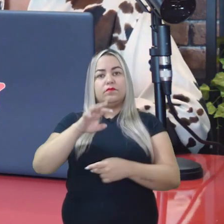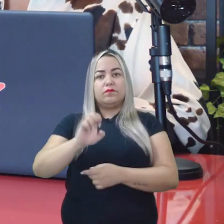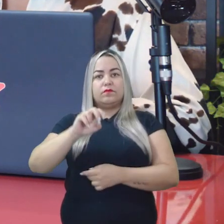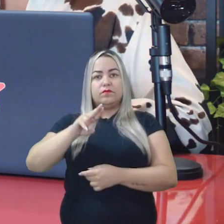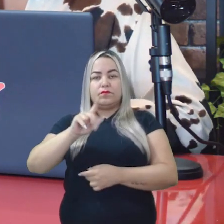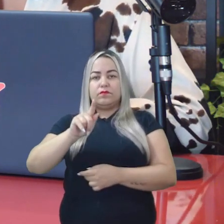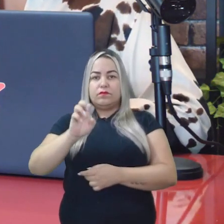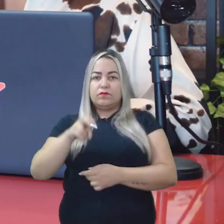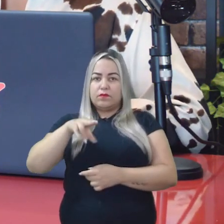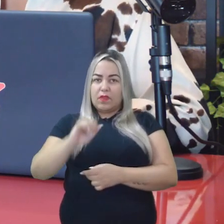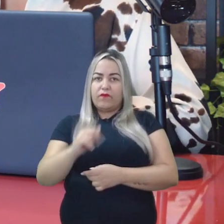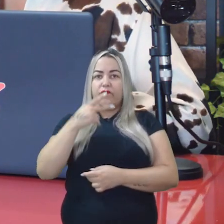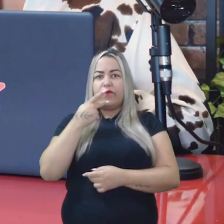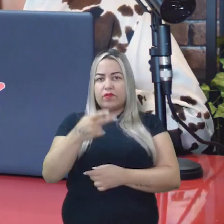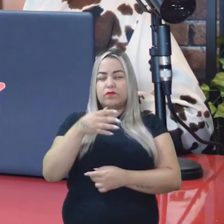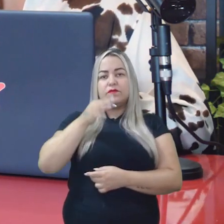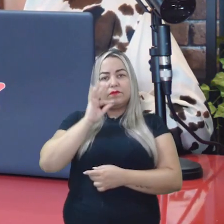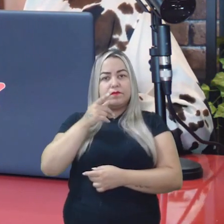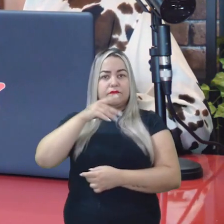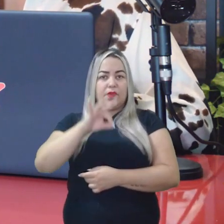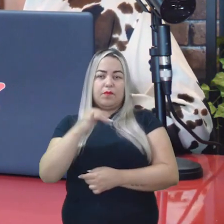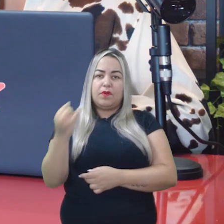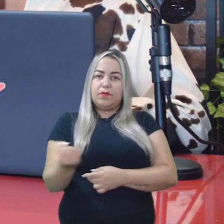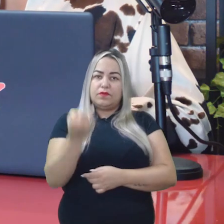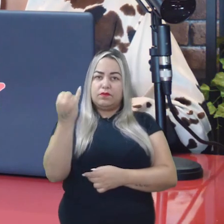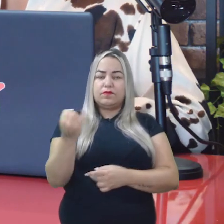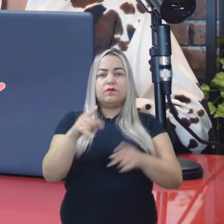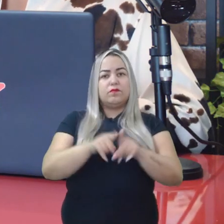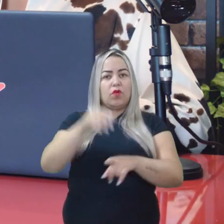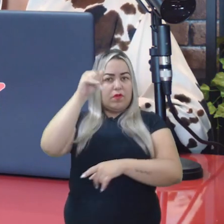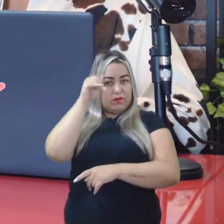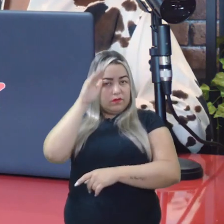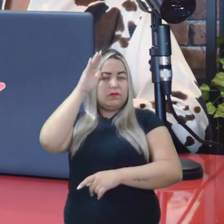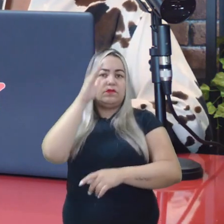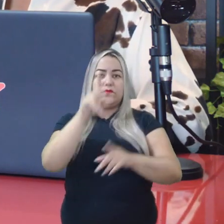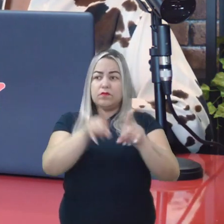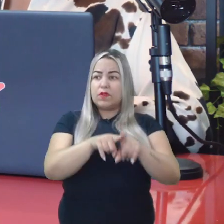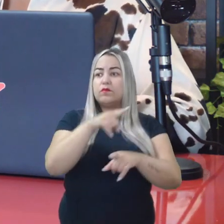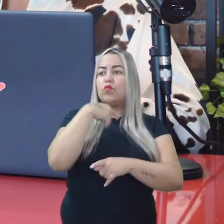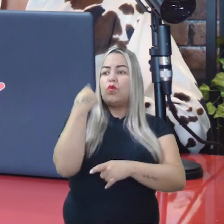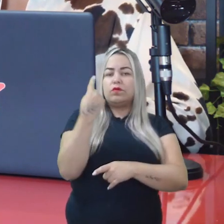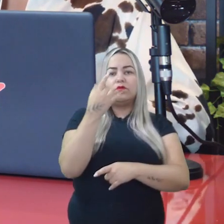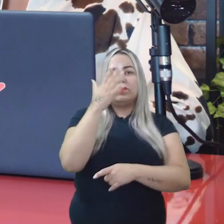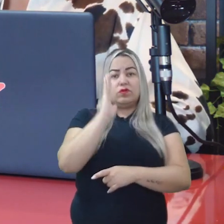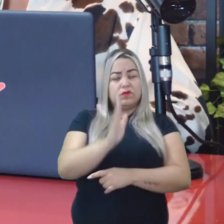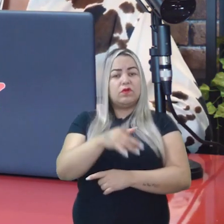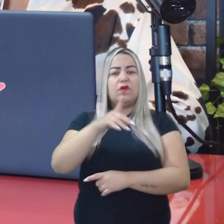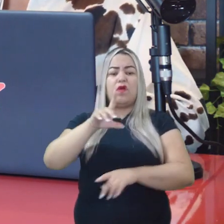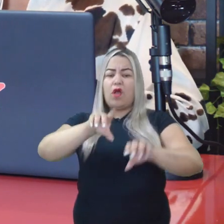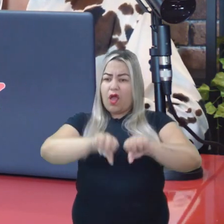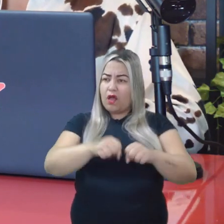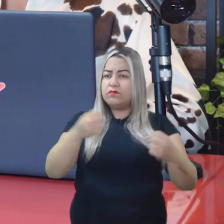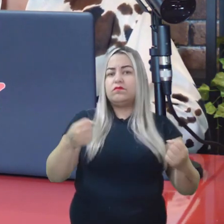Direitos Humanos, Eugênia Gonzaga, falou ao Café PT sobre a importância do reconhecimento da causa da morte